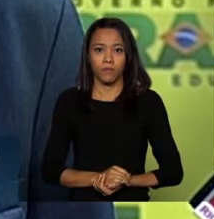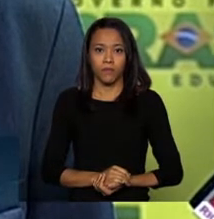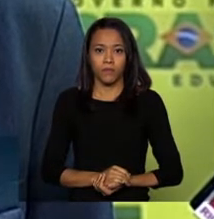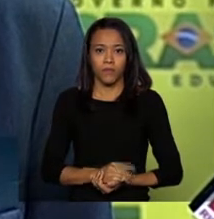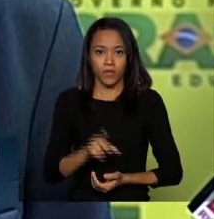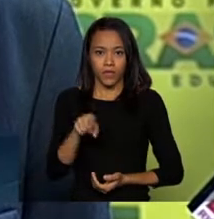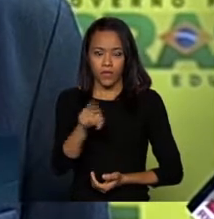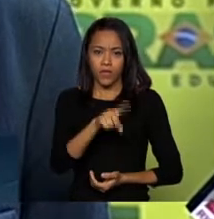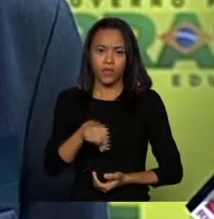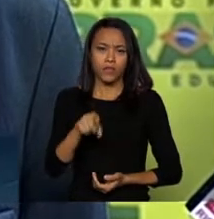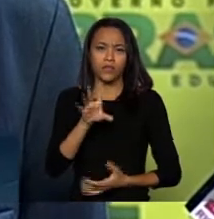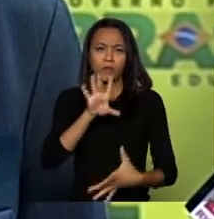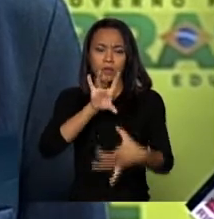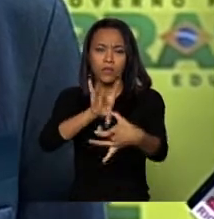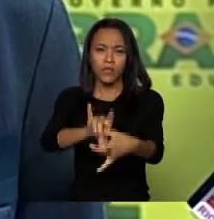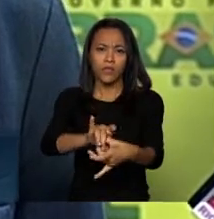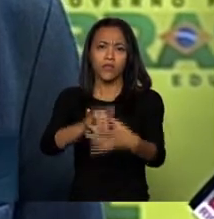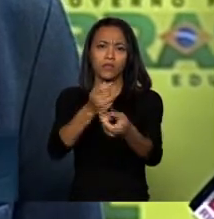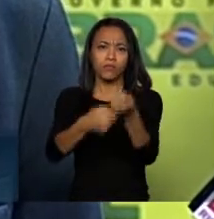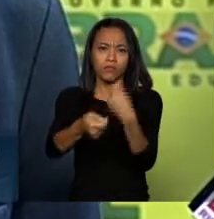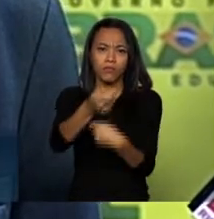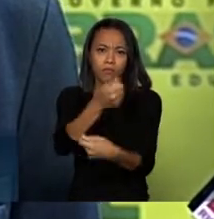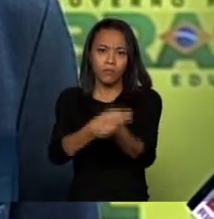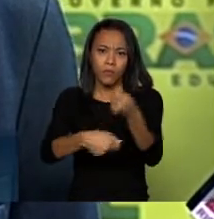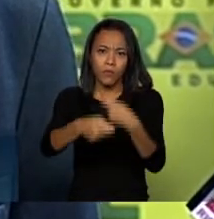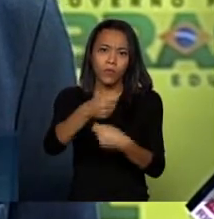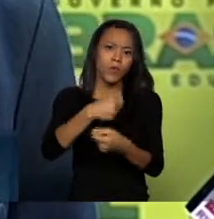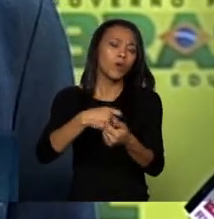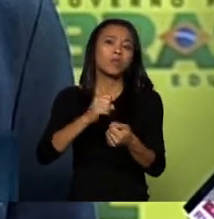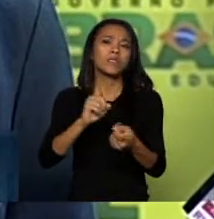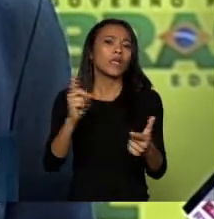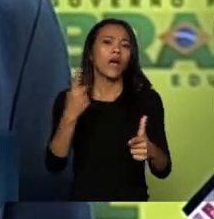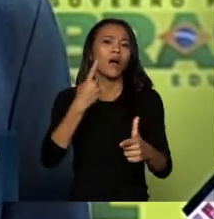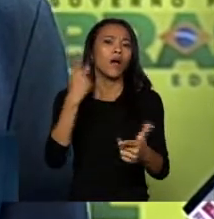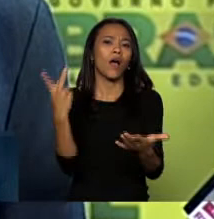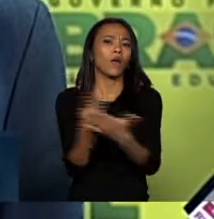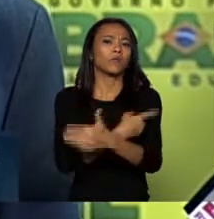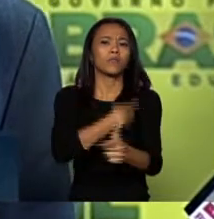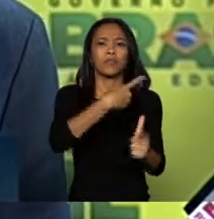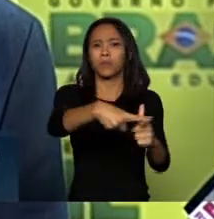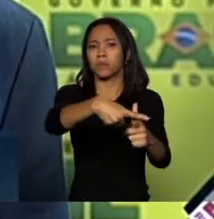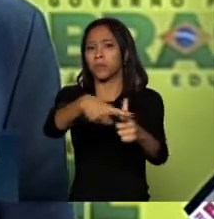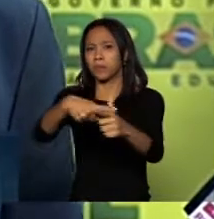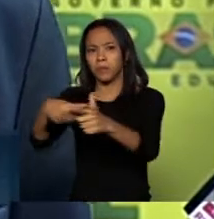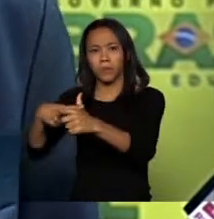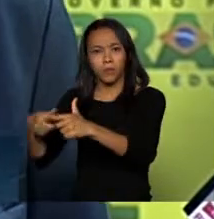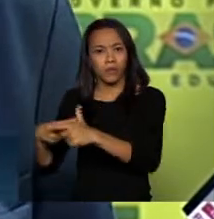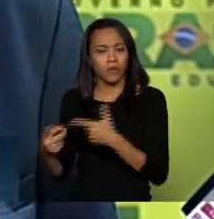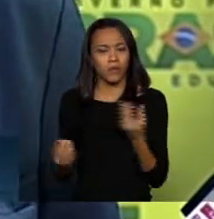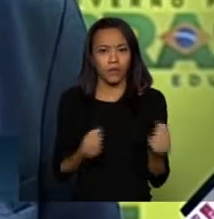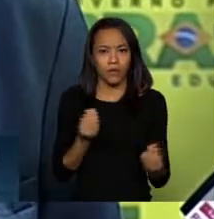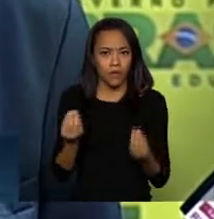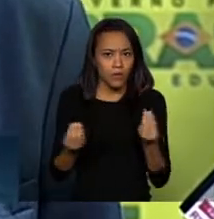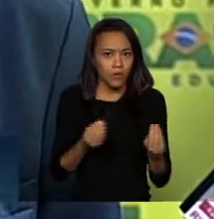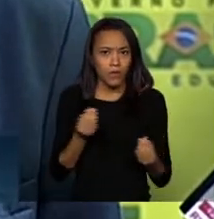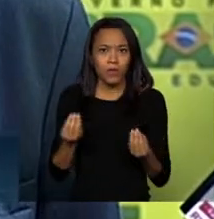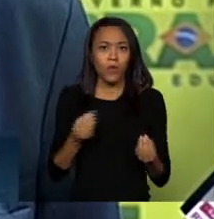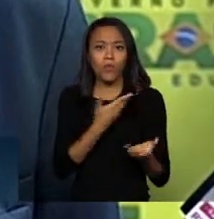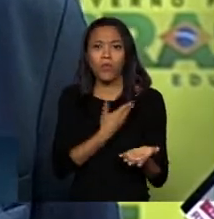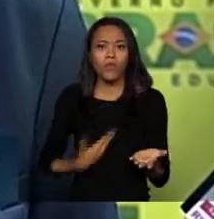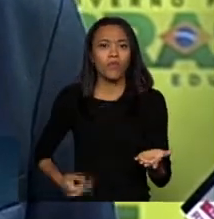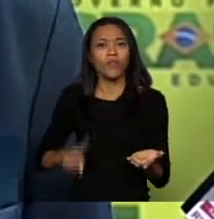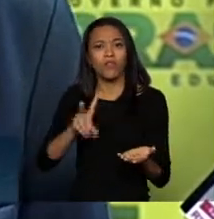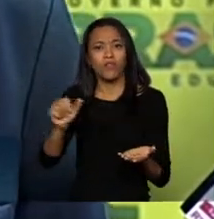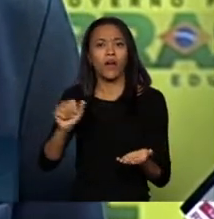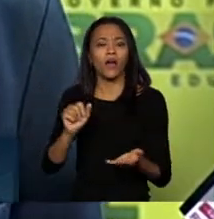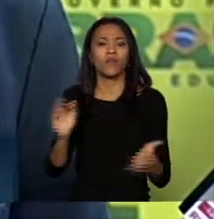quadro econômico, se tiver um FIES apresentar problemas, vai ter que colocar recursos nos próximos 2, 3 anos. Como que o governo vai colocar esses